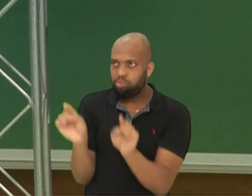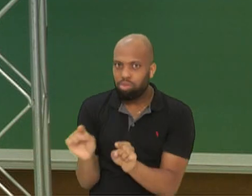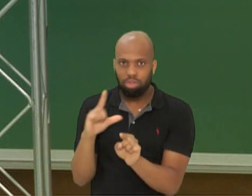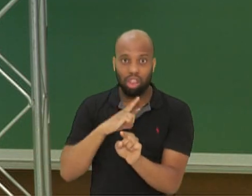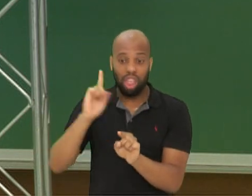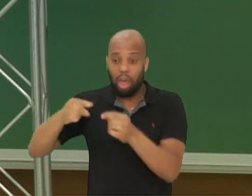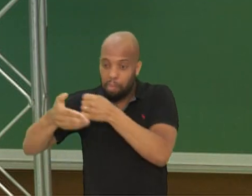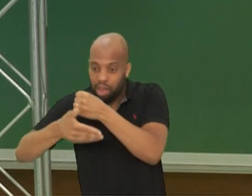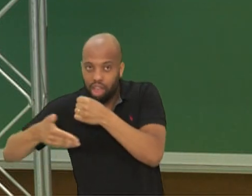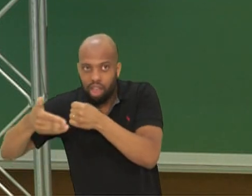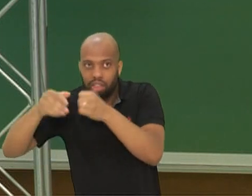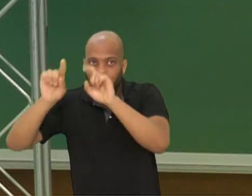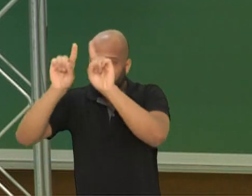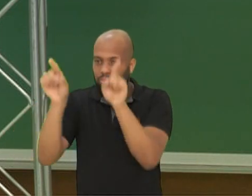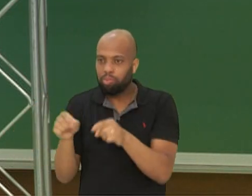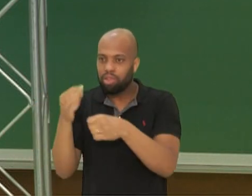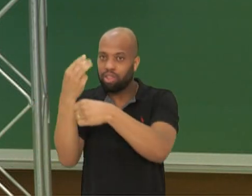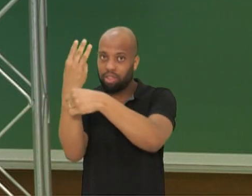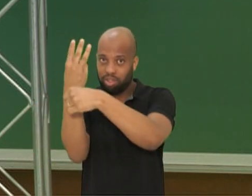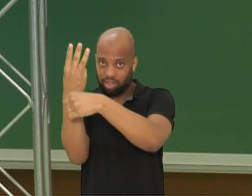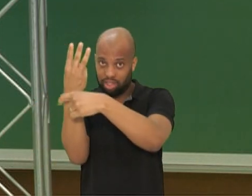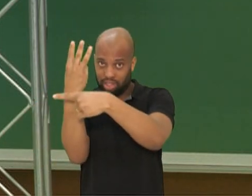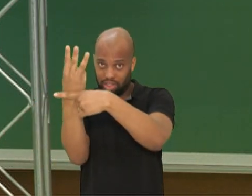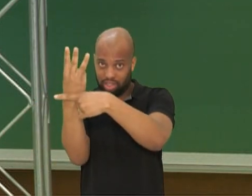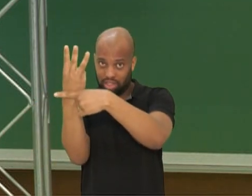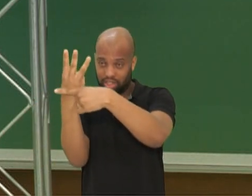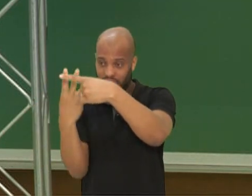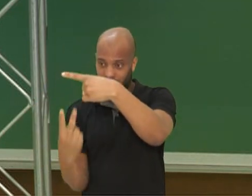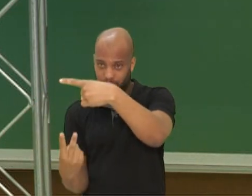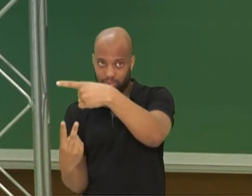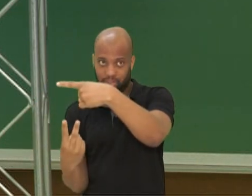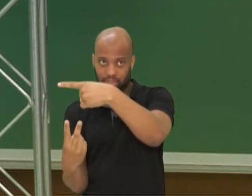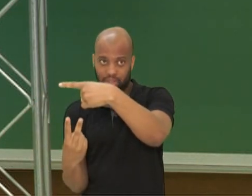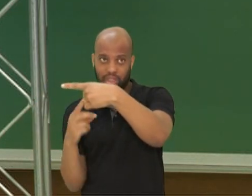as propriedades para você conseguir desenvolver o cálculo.